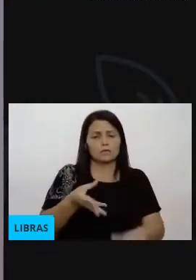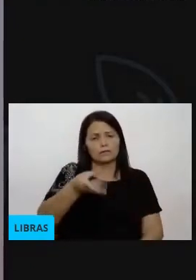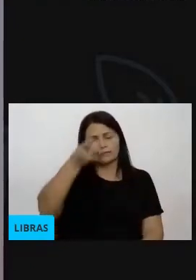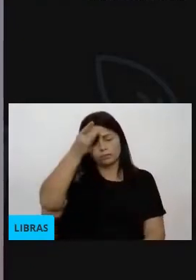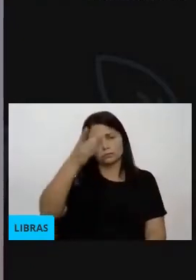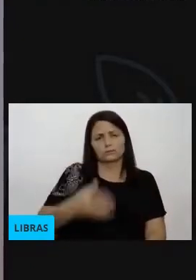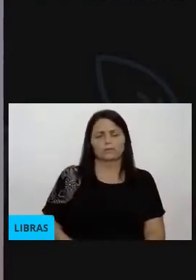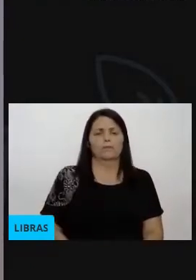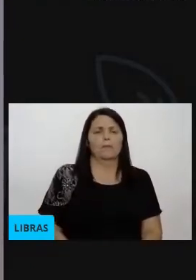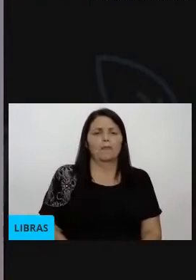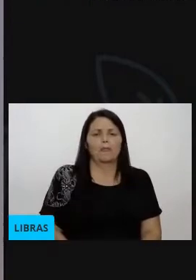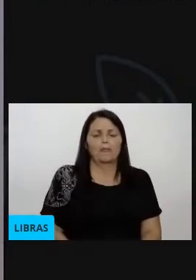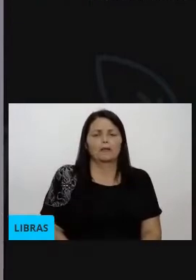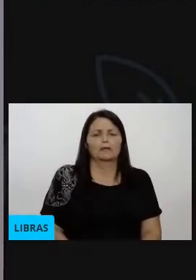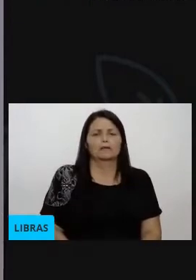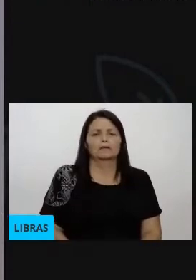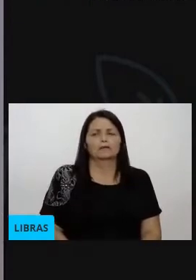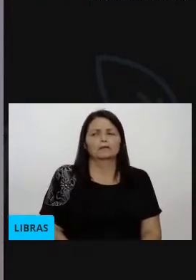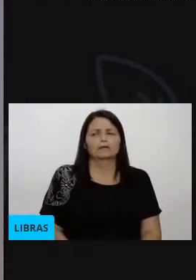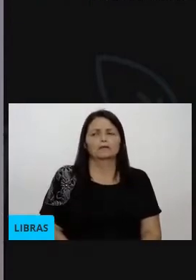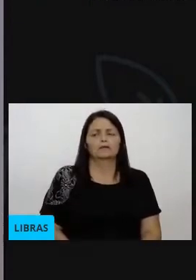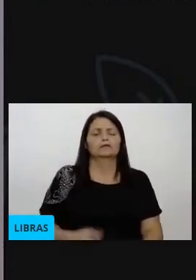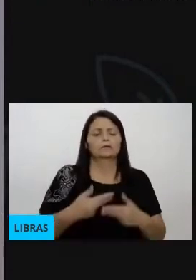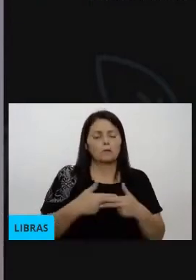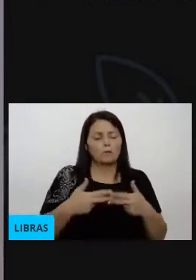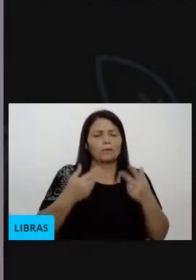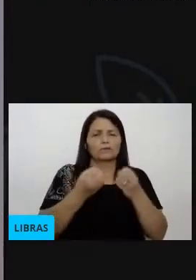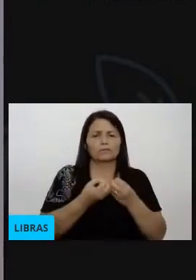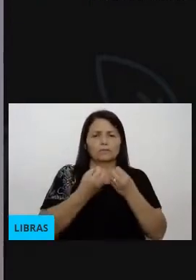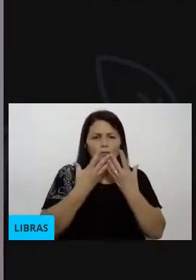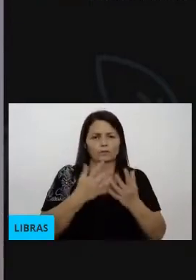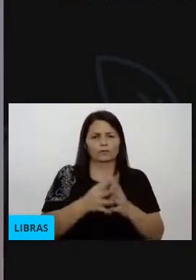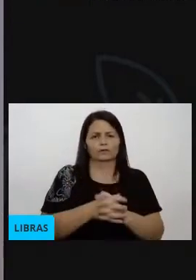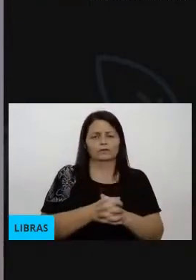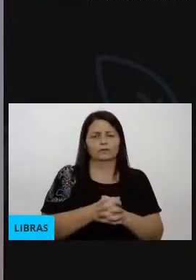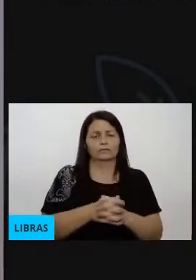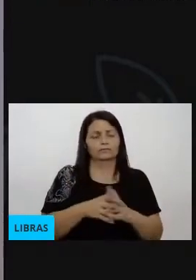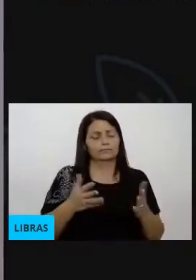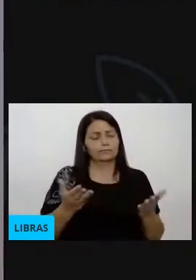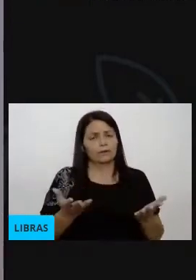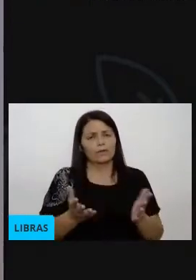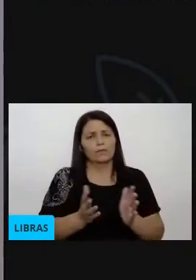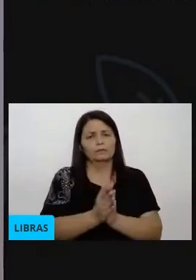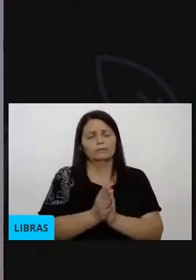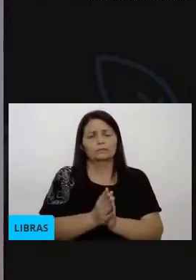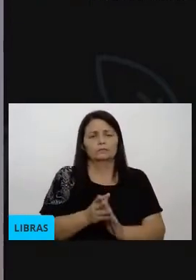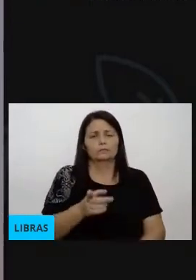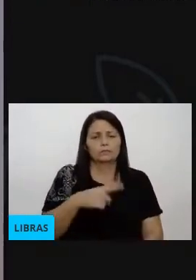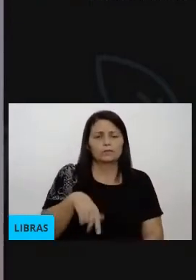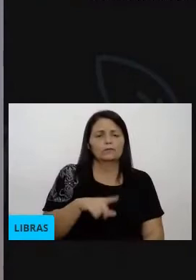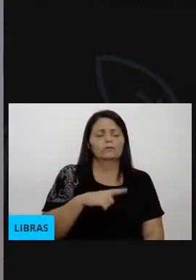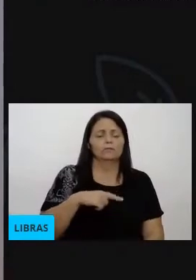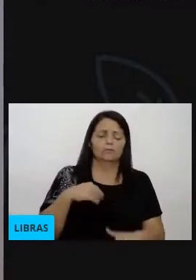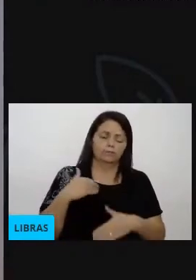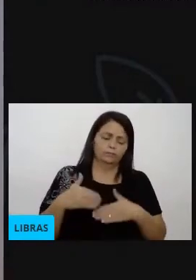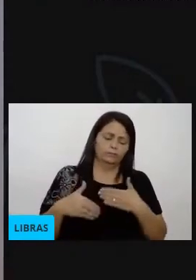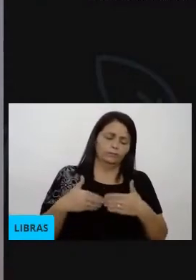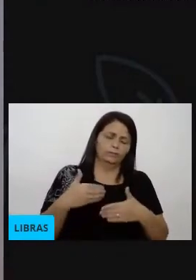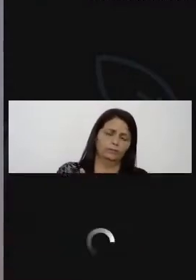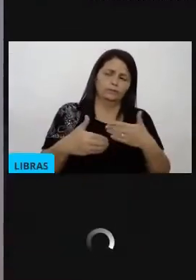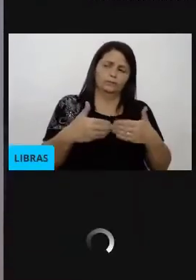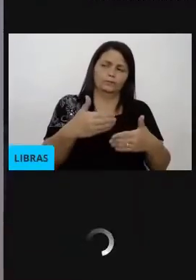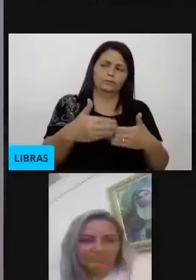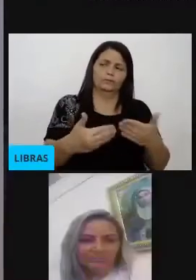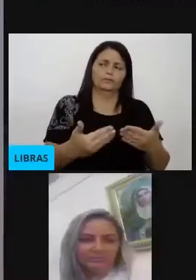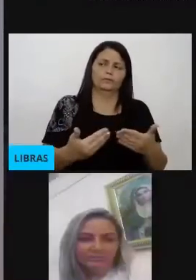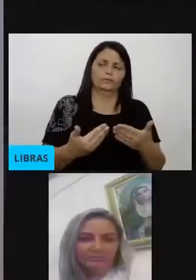Né? Espero que só para as coisas boas. Senão a gente vai ter um longo período onde a gente só